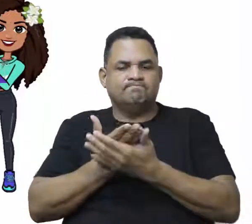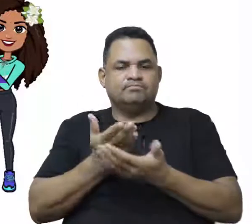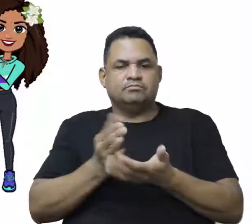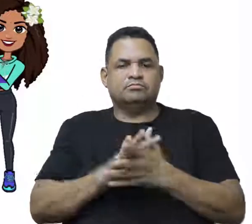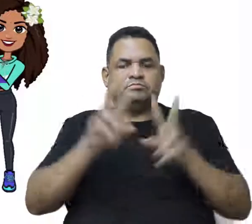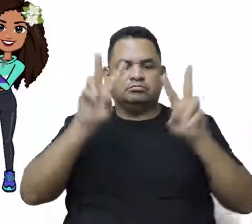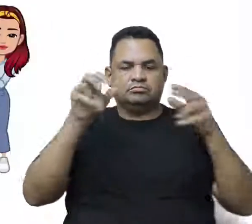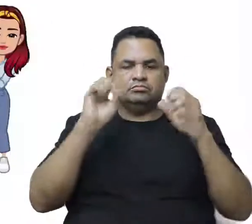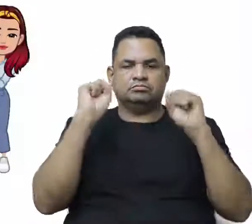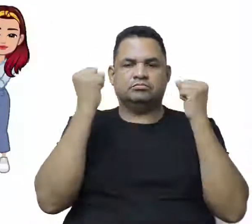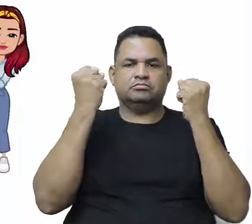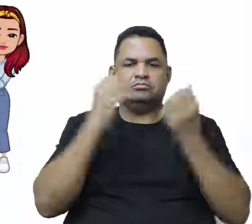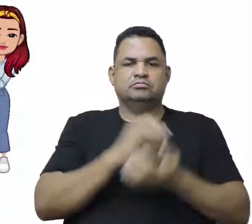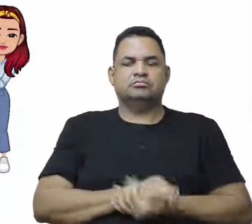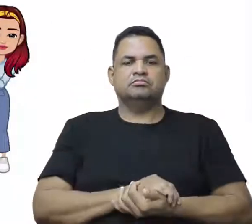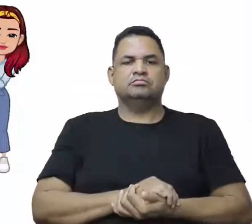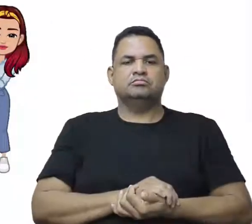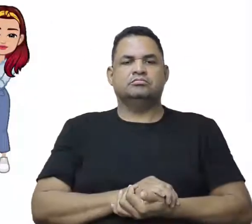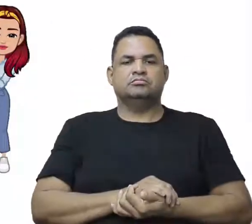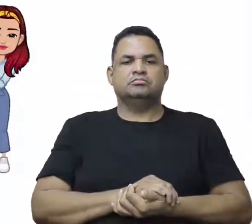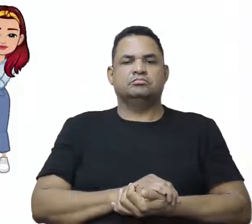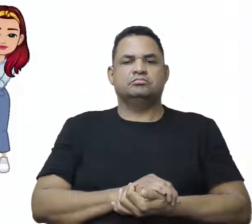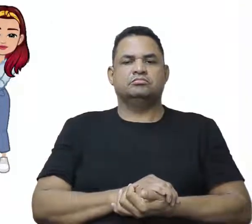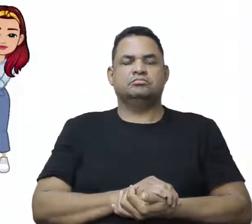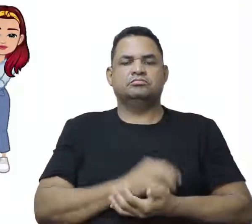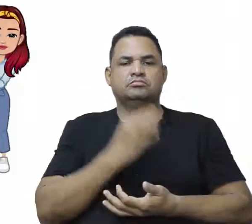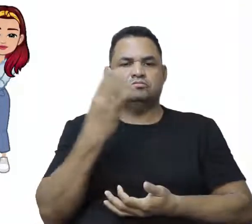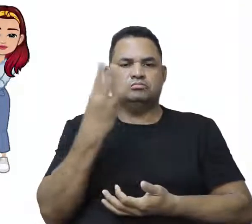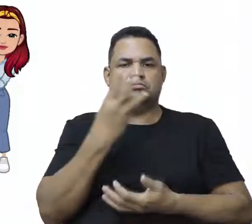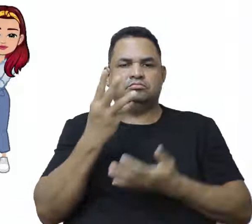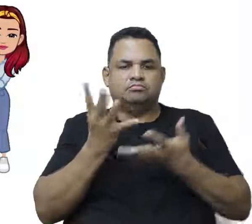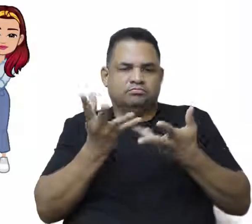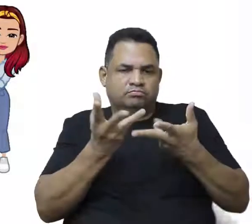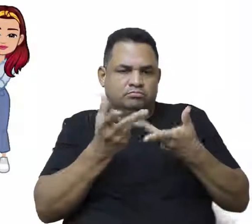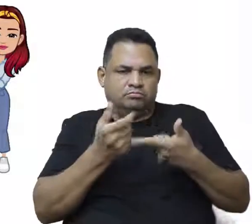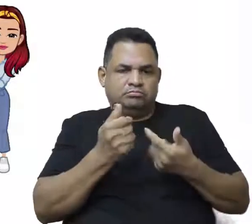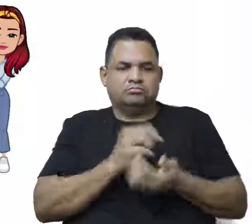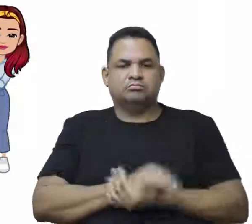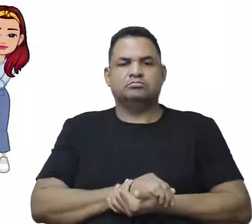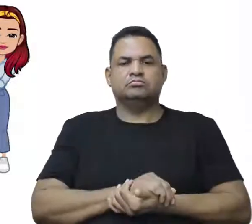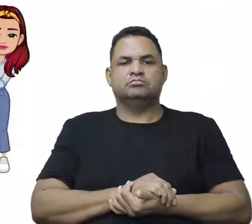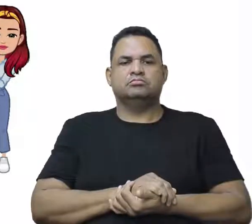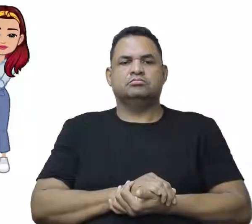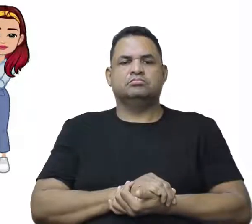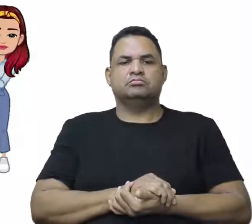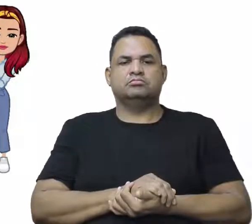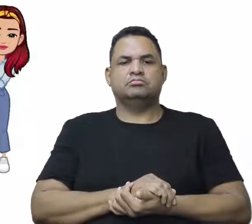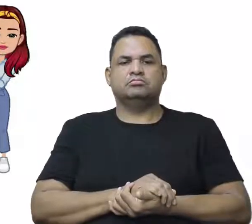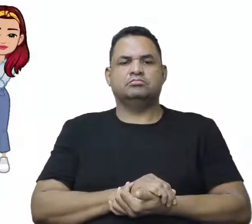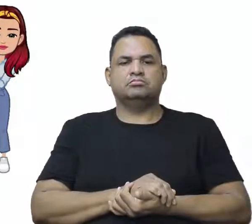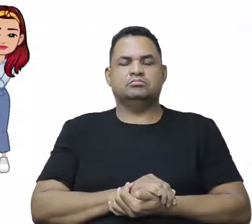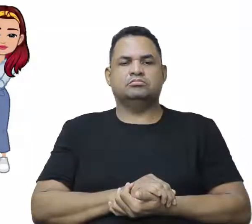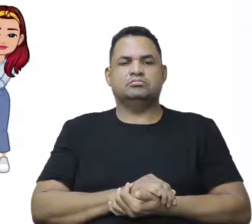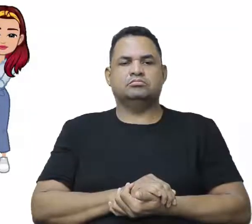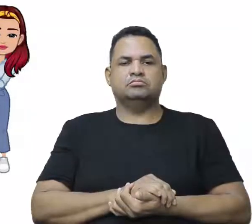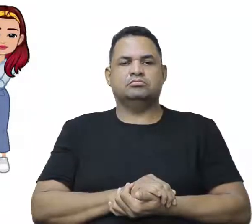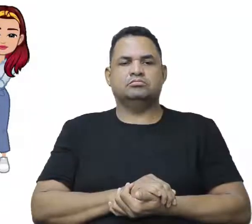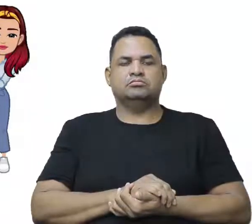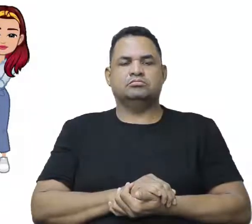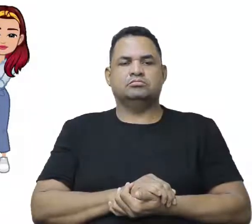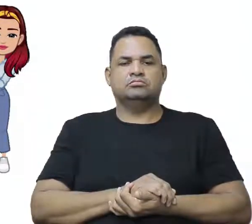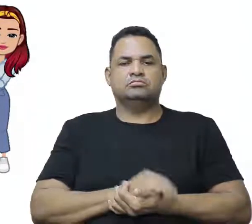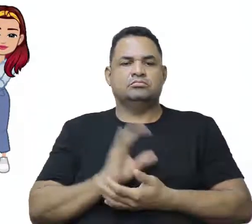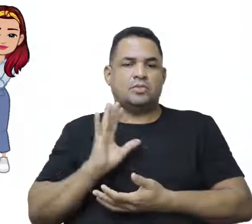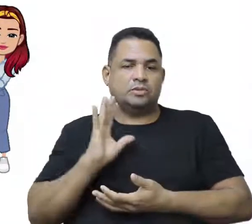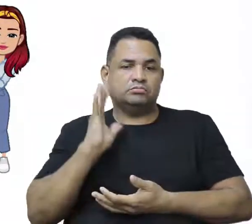os temas da educação física. E nós temos uma terceira habilidade, professora Iris. Olha aí, temos uma terceira habilidade, algo inédito, né?